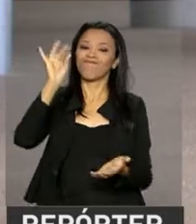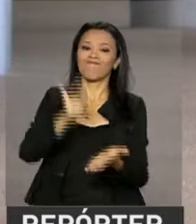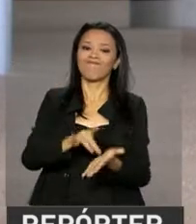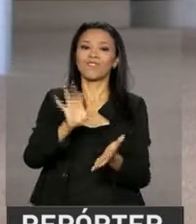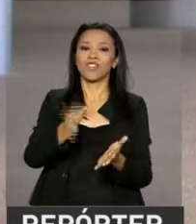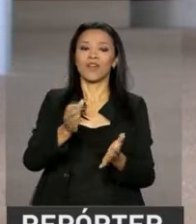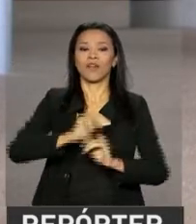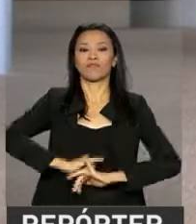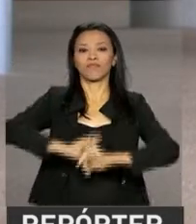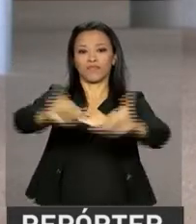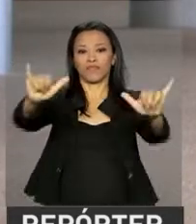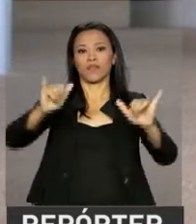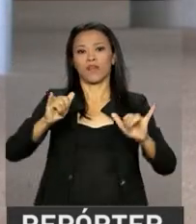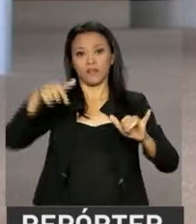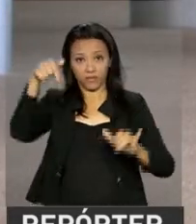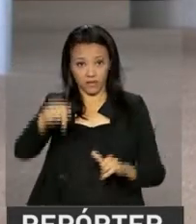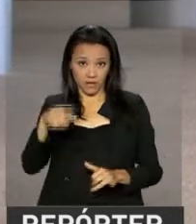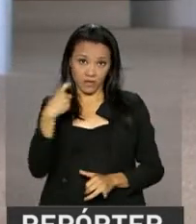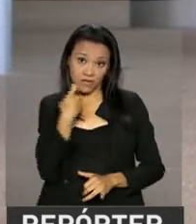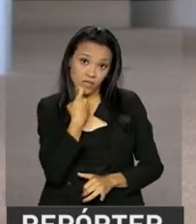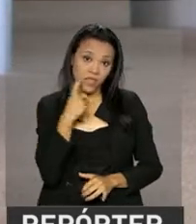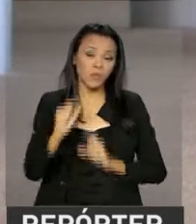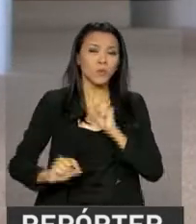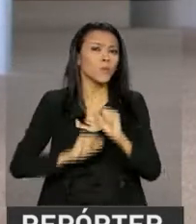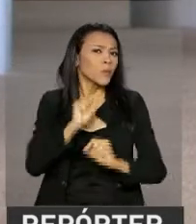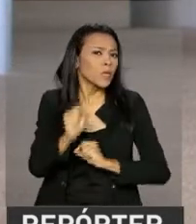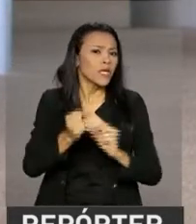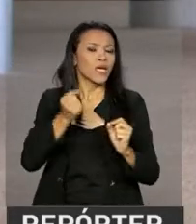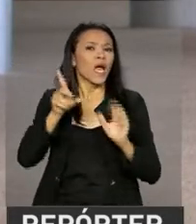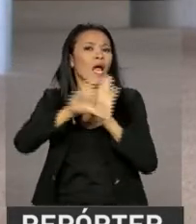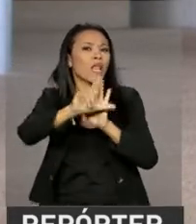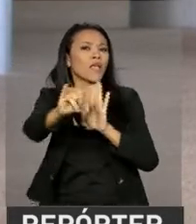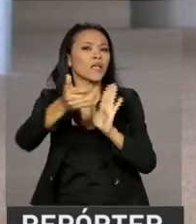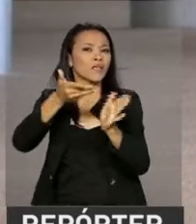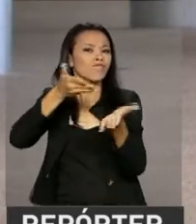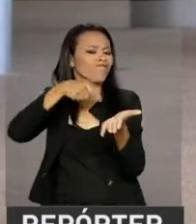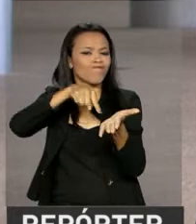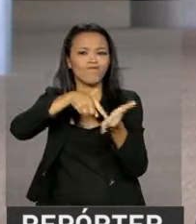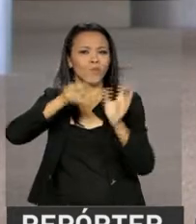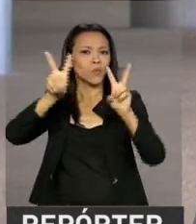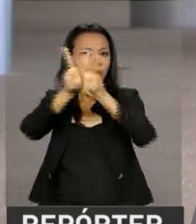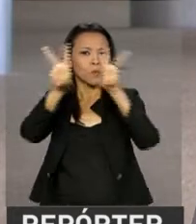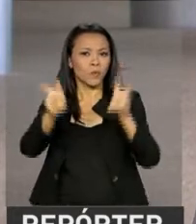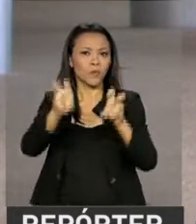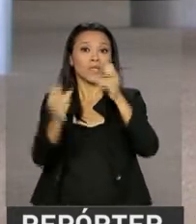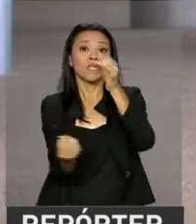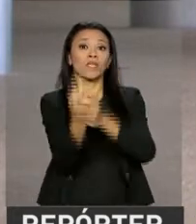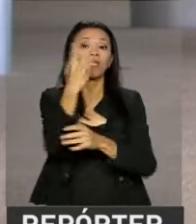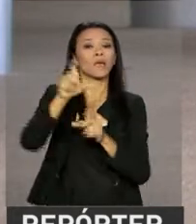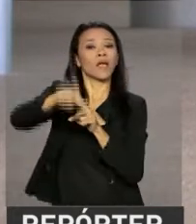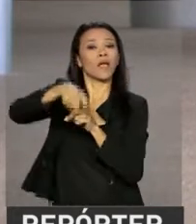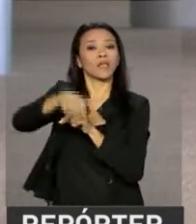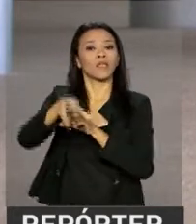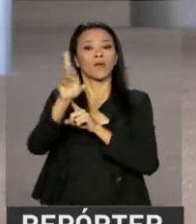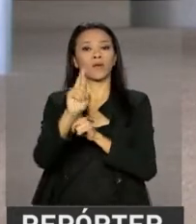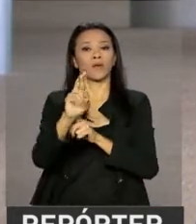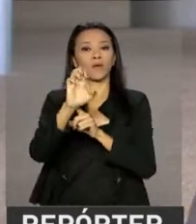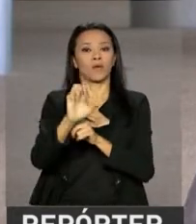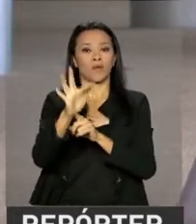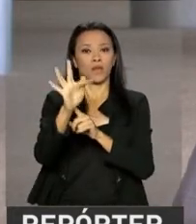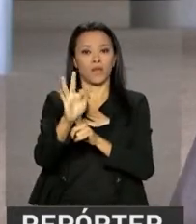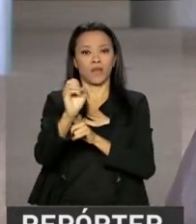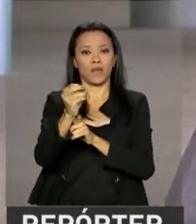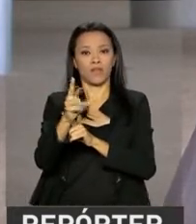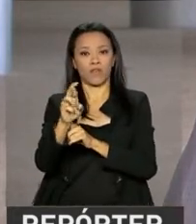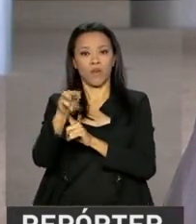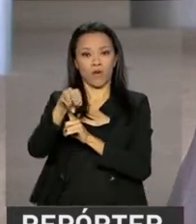da união desta sexta feira a sanção da lei que cria o cartão reforma como você falou leandro é aquele